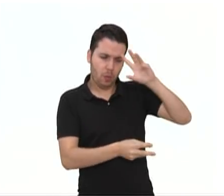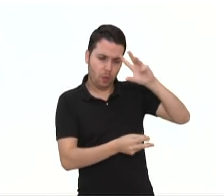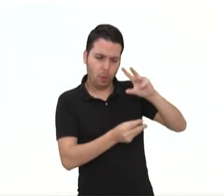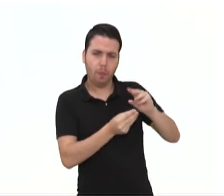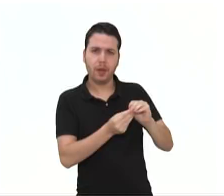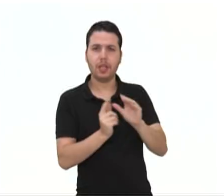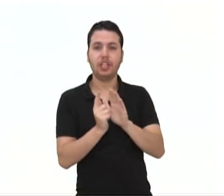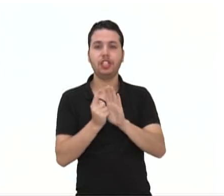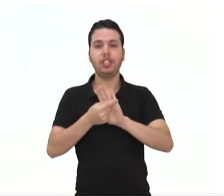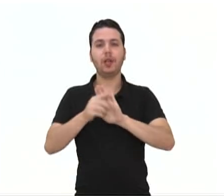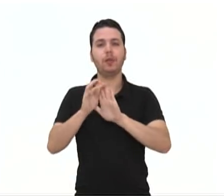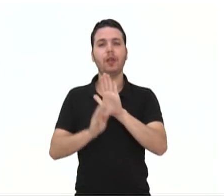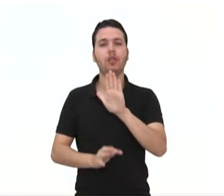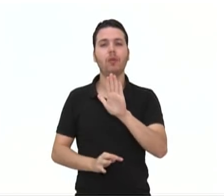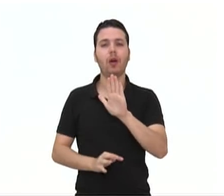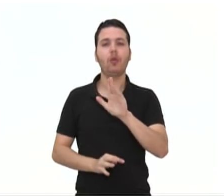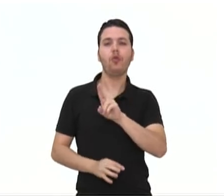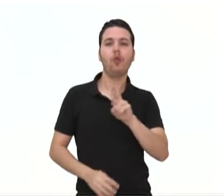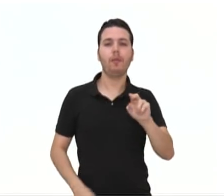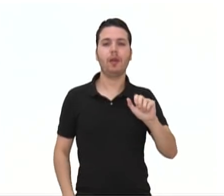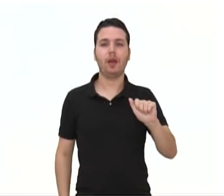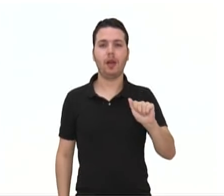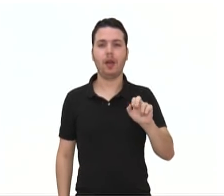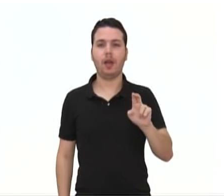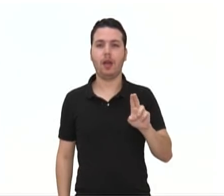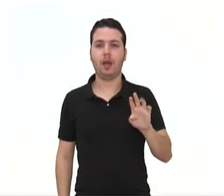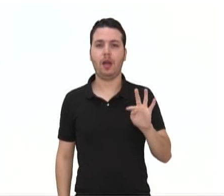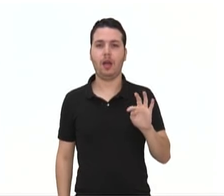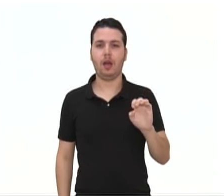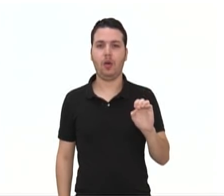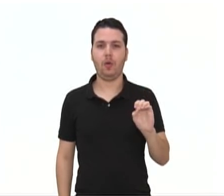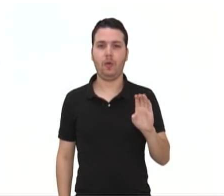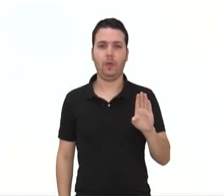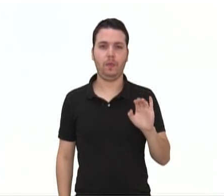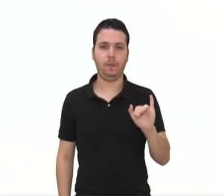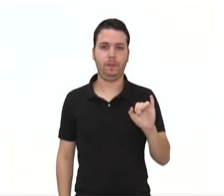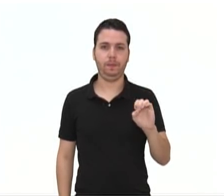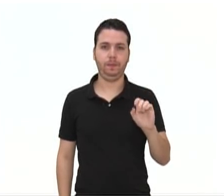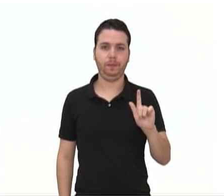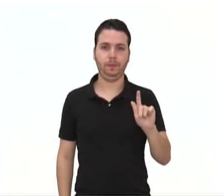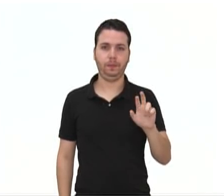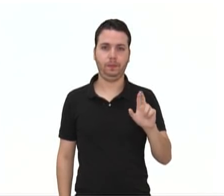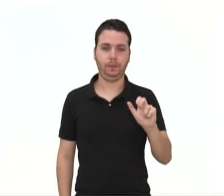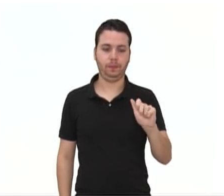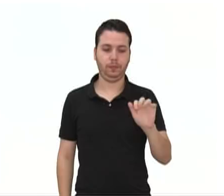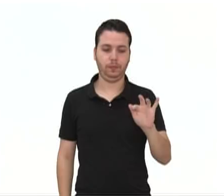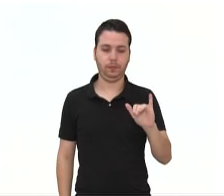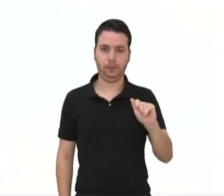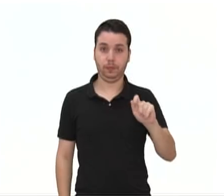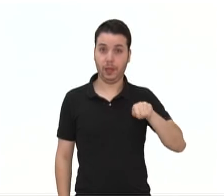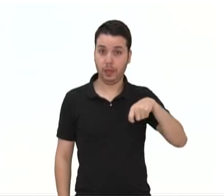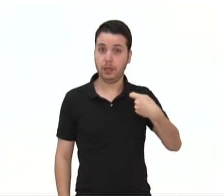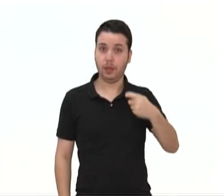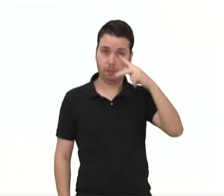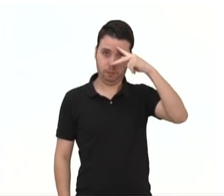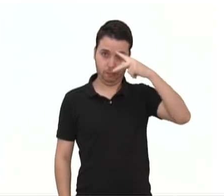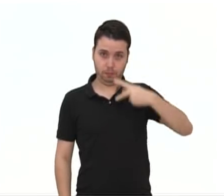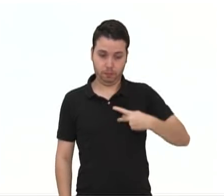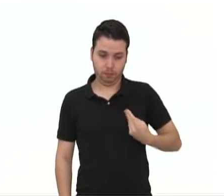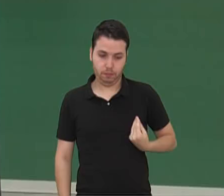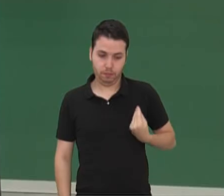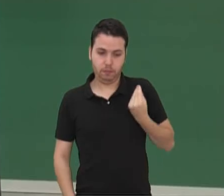chamado autobiografia. Isso. Nós vamos compreender como é que nós construímos esse gênero